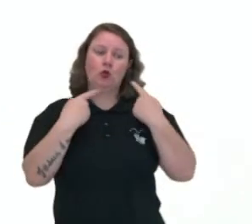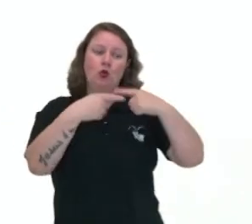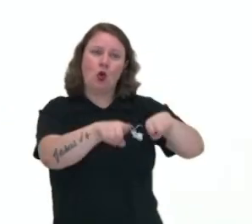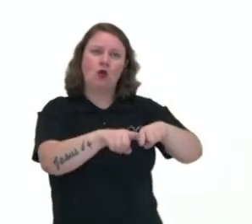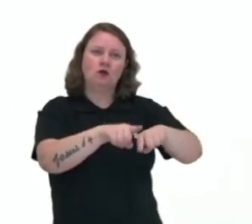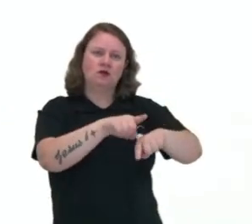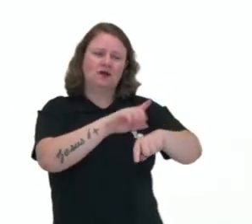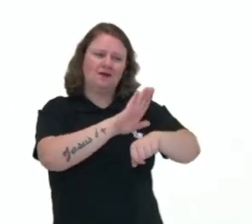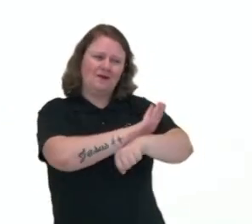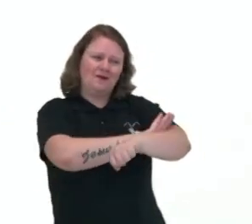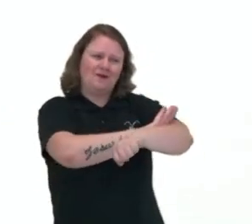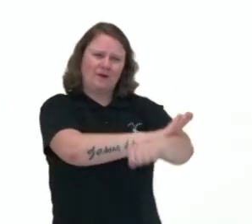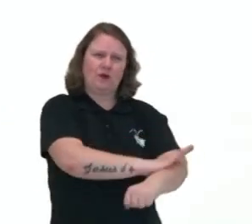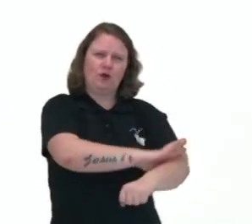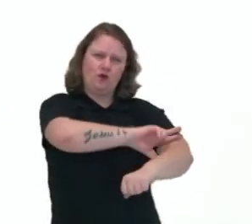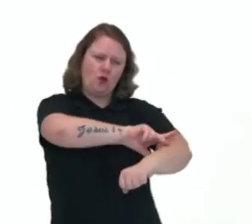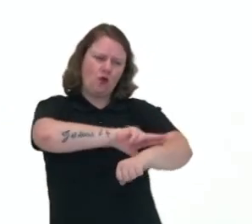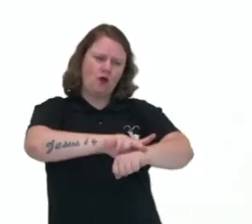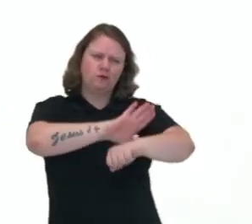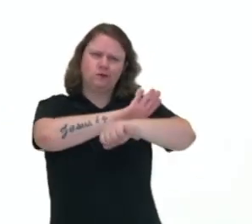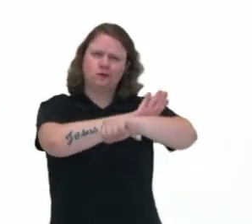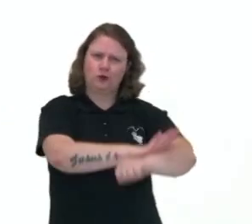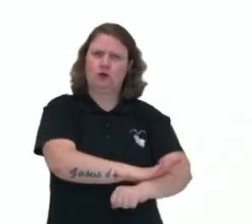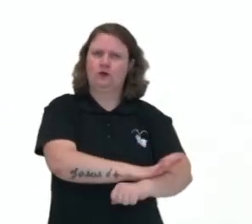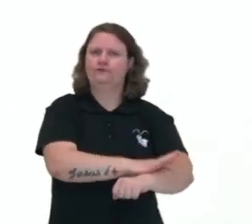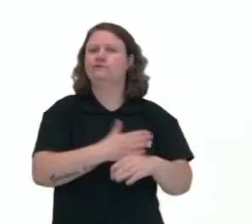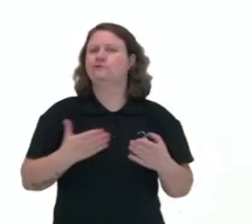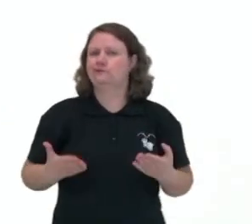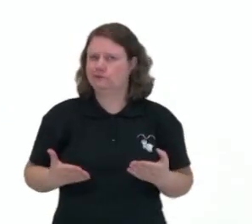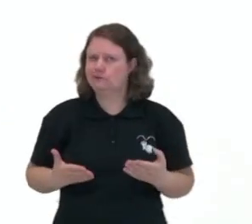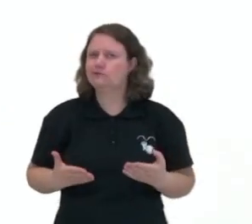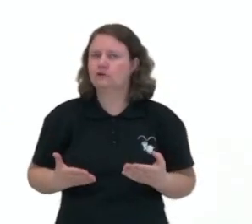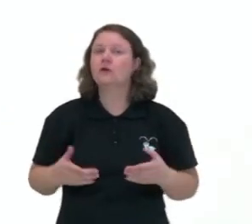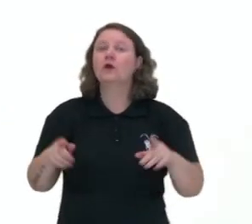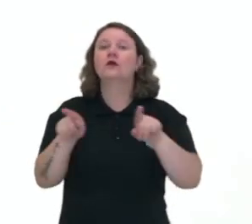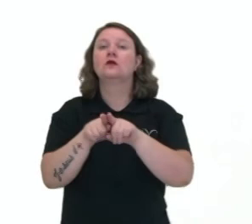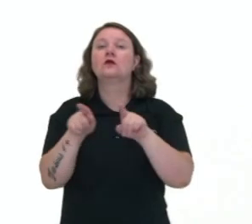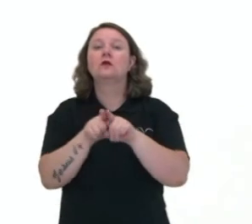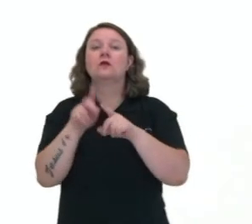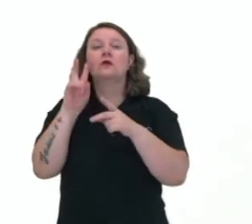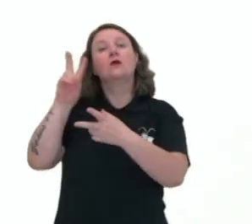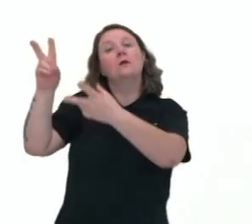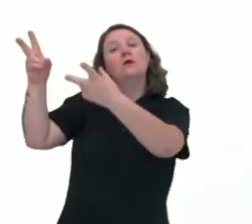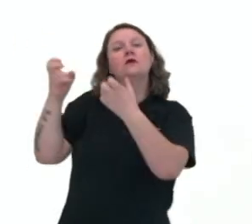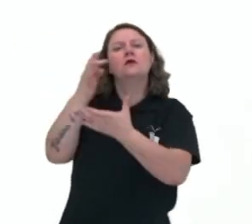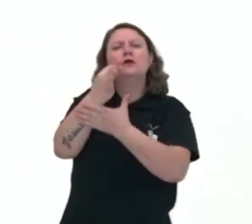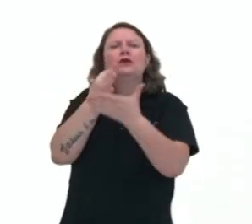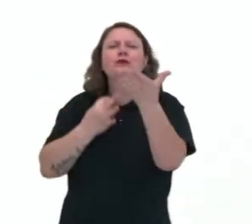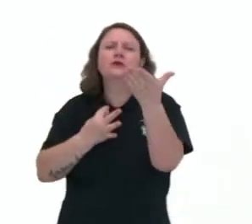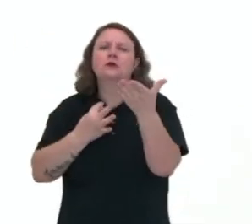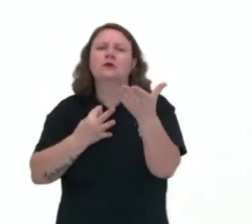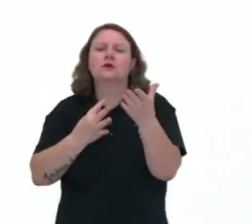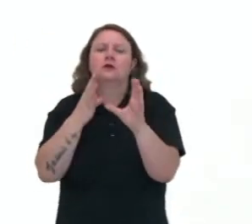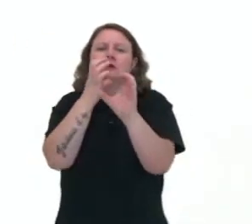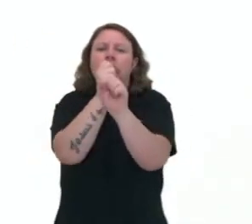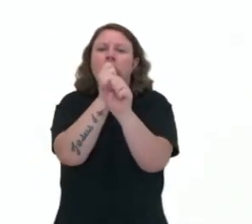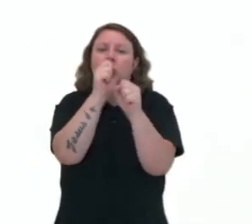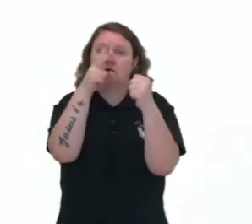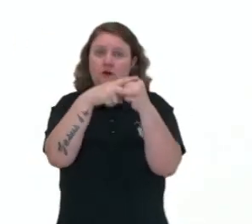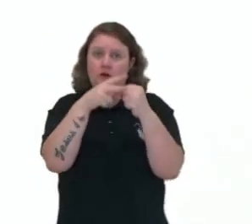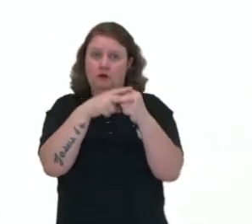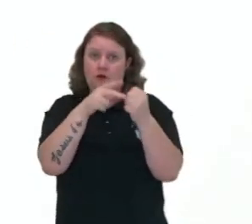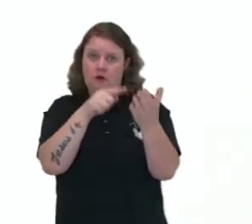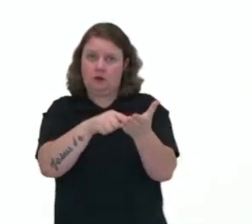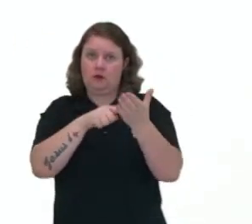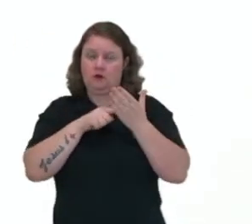período simples ou um período composto e por quê? Observando ali o texto, né? Quantos verbos eu tenho? Eu